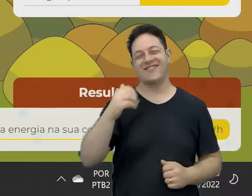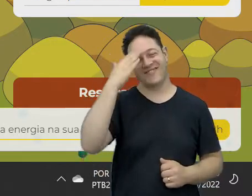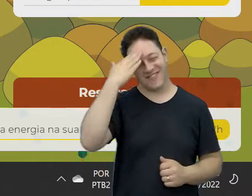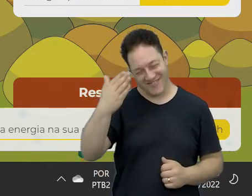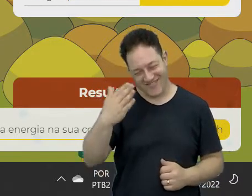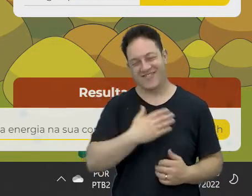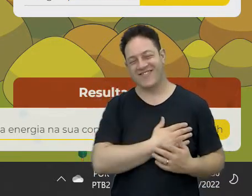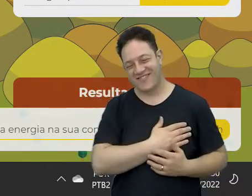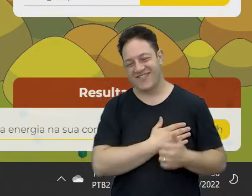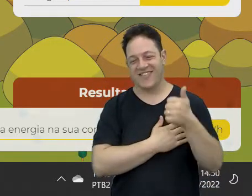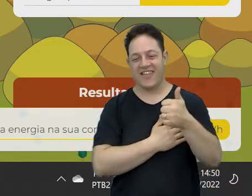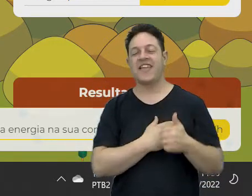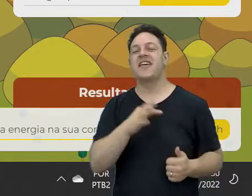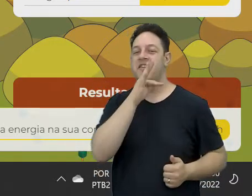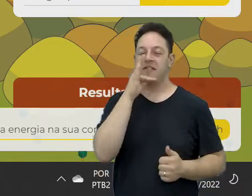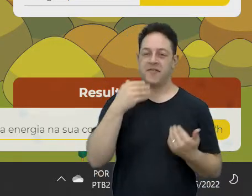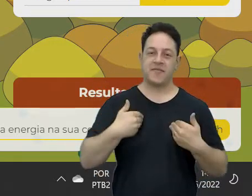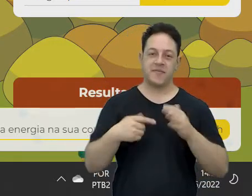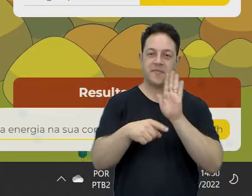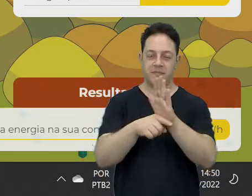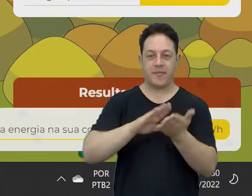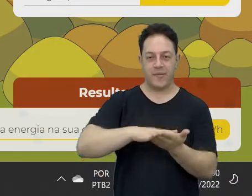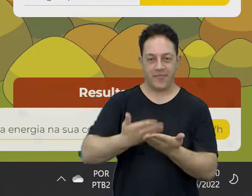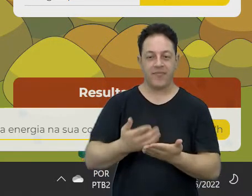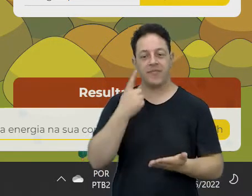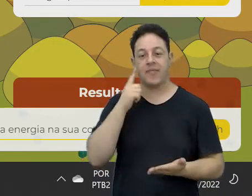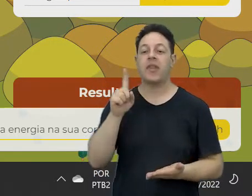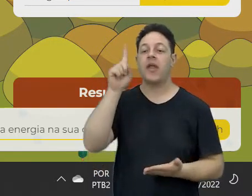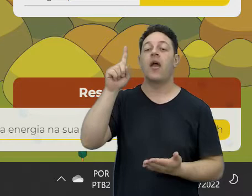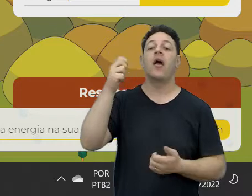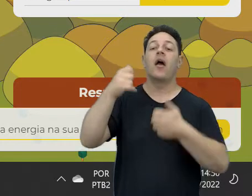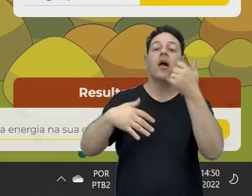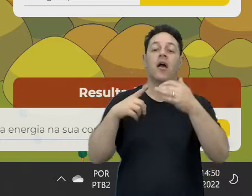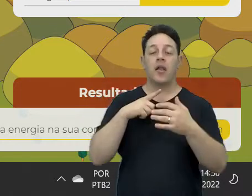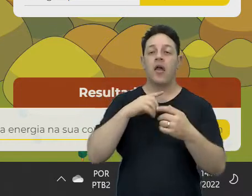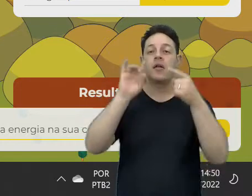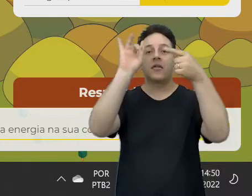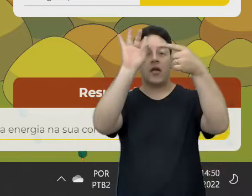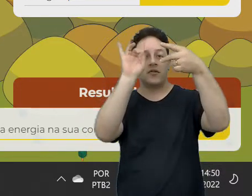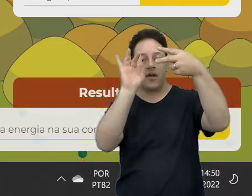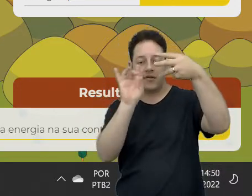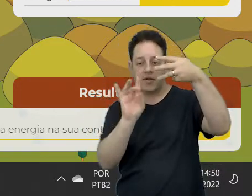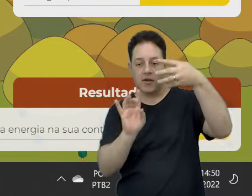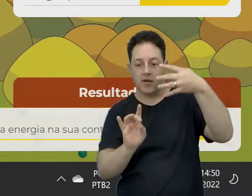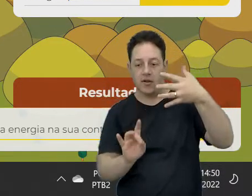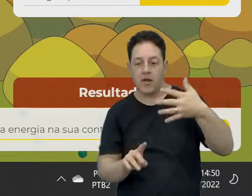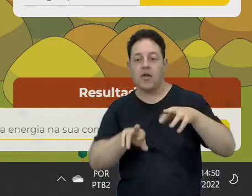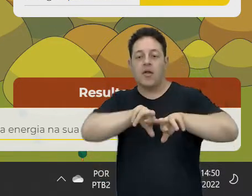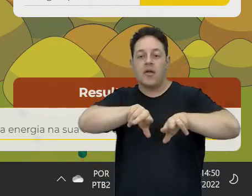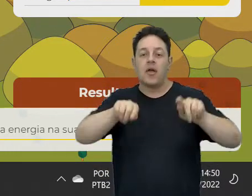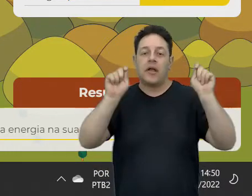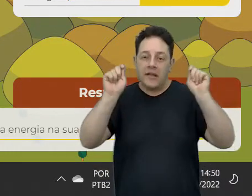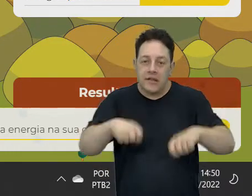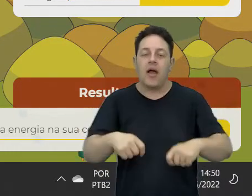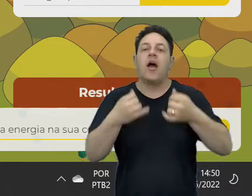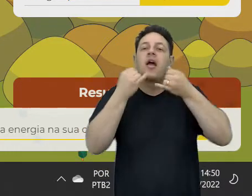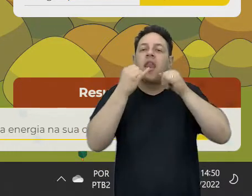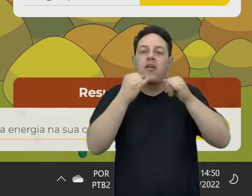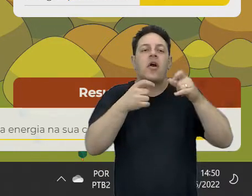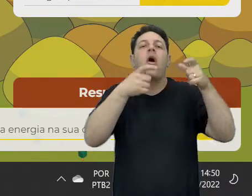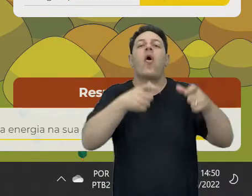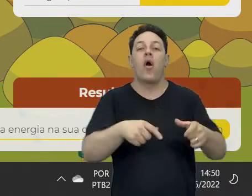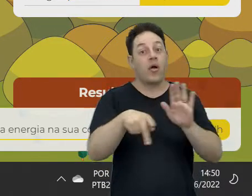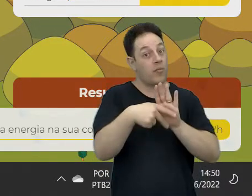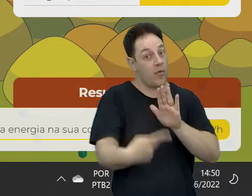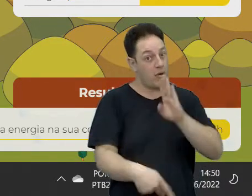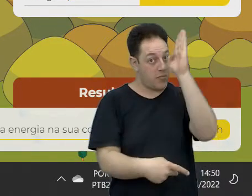veio aqui para nos ajudar aí, tem uma combinação de todas as possibilidades de fontes de energia que o Brasil tem.